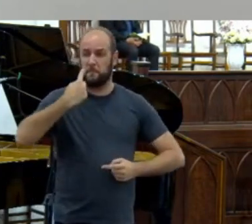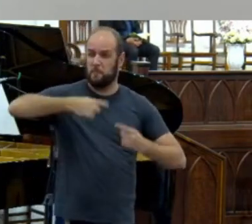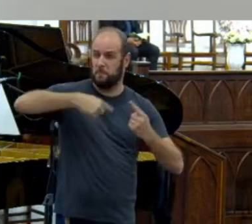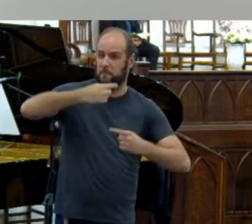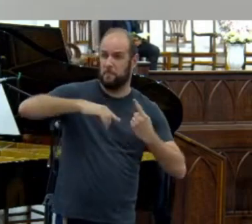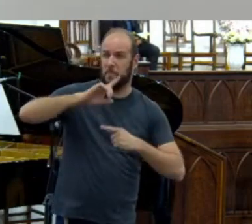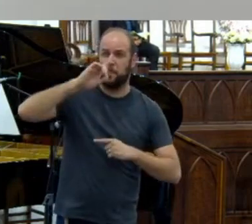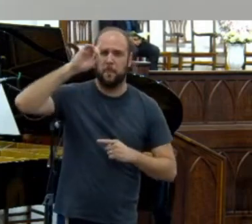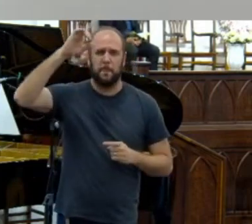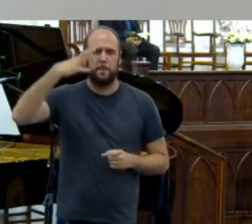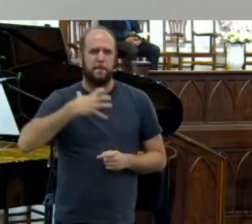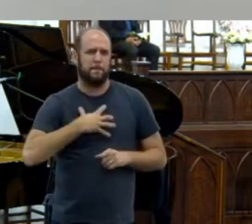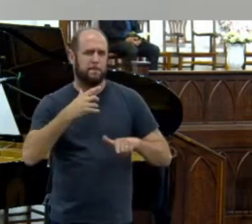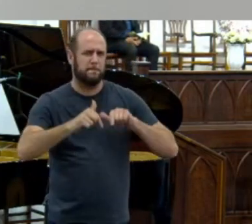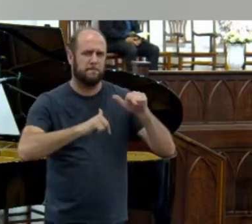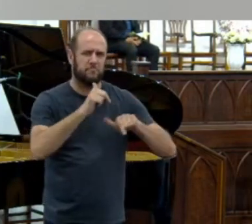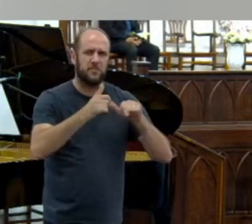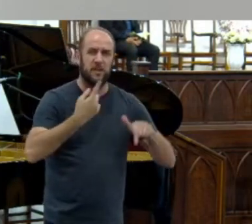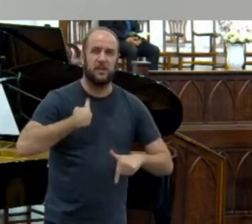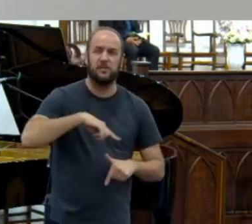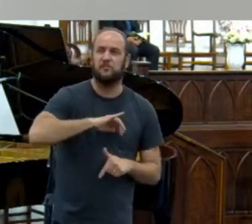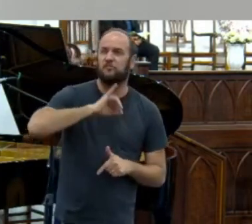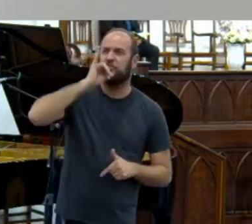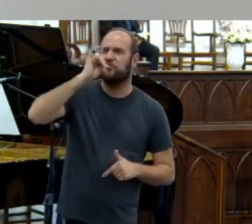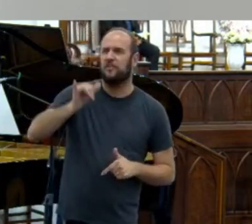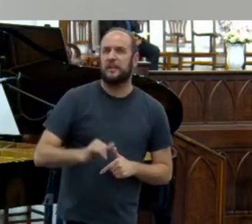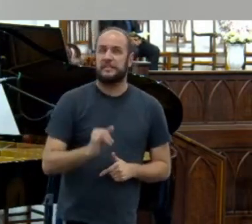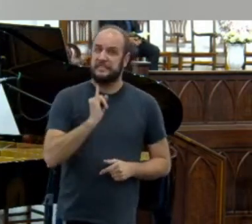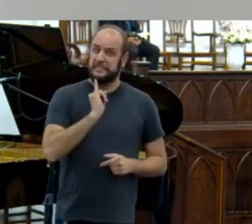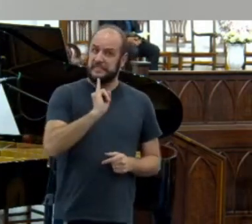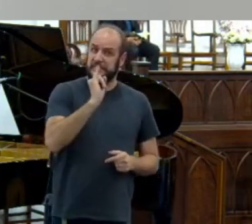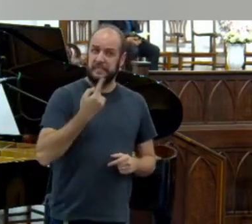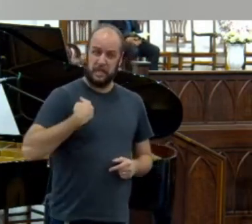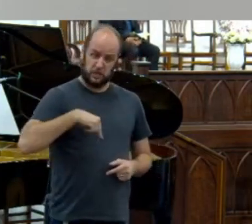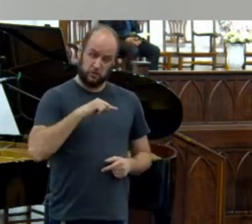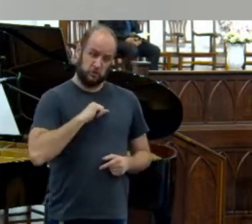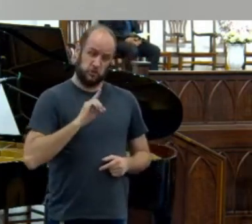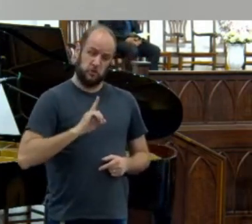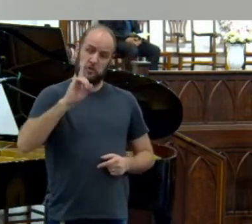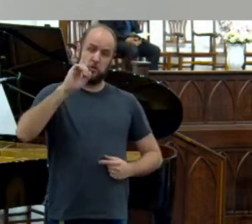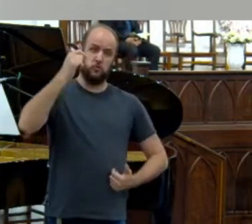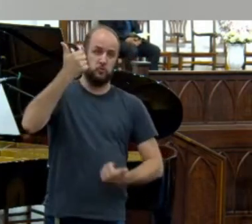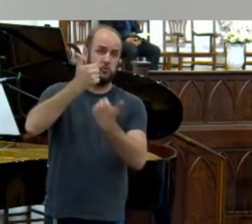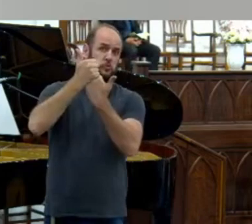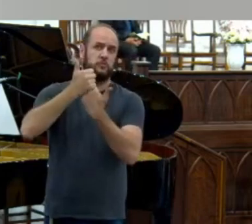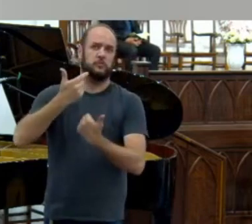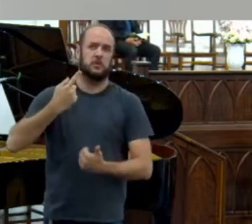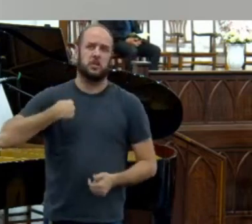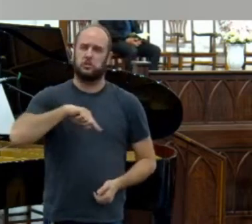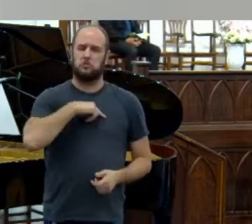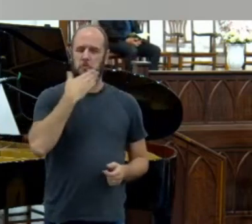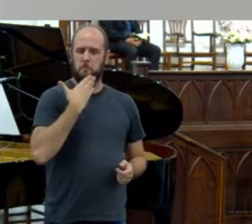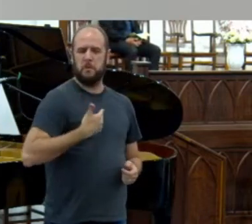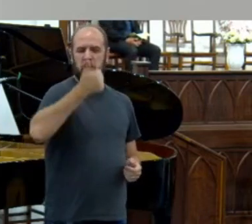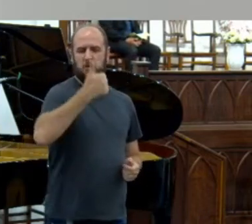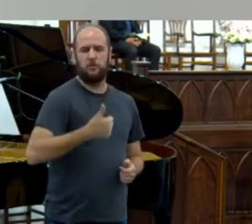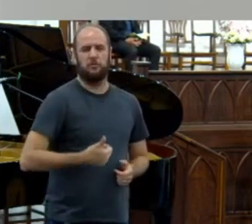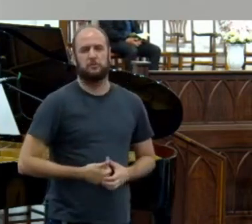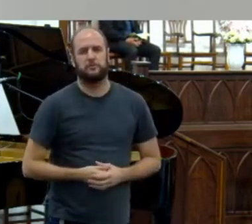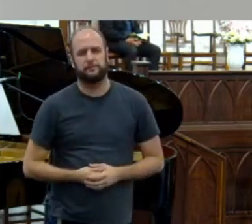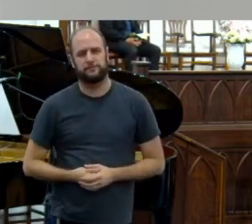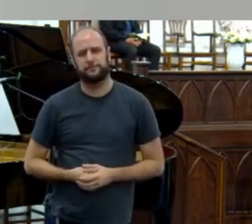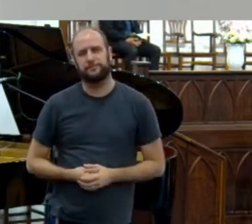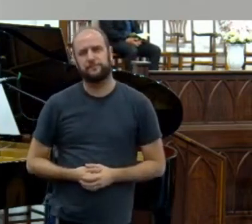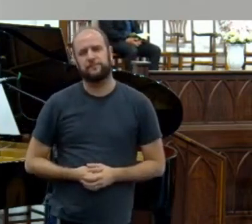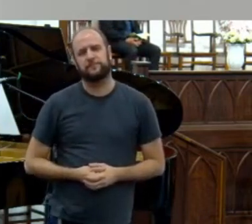de Deus, nós estamos dizendo que se nós fôssemos Deus, nós faríamos melhor do que Ele fez.